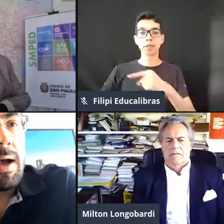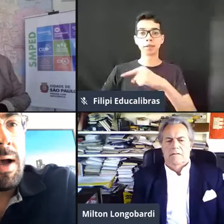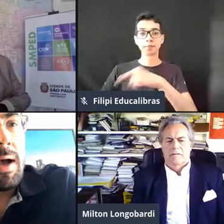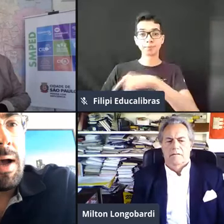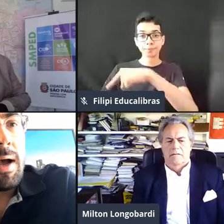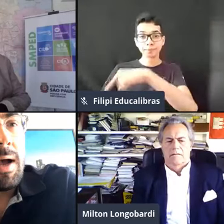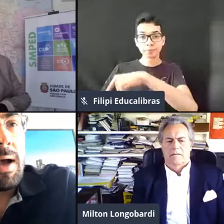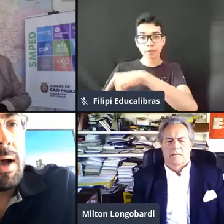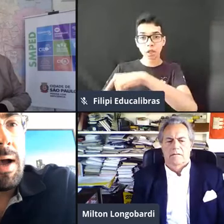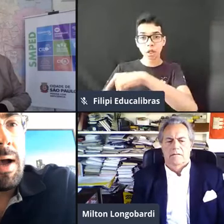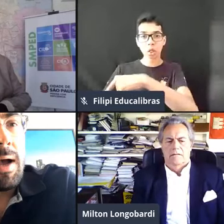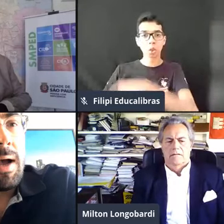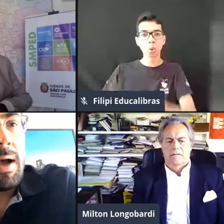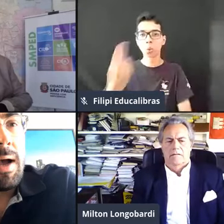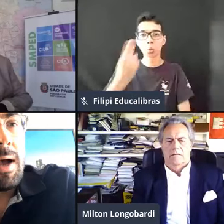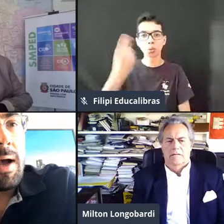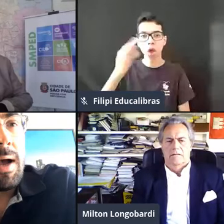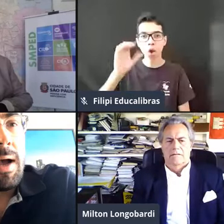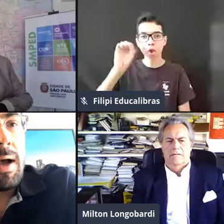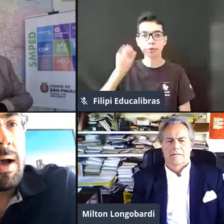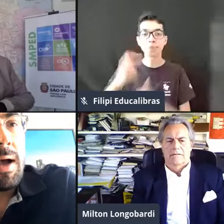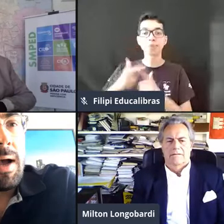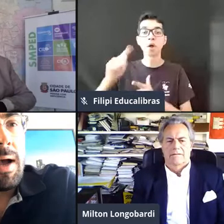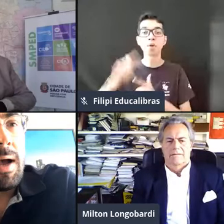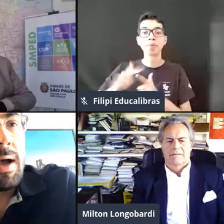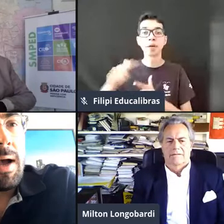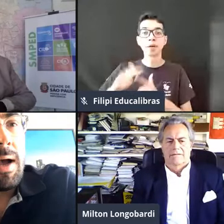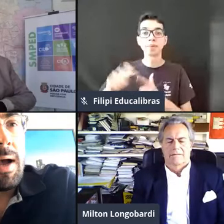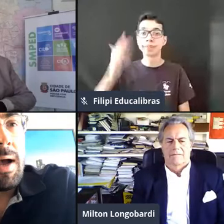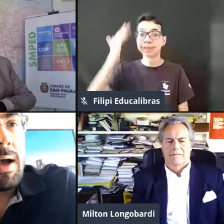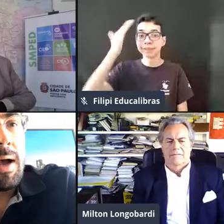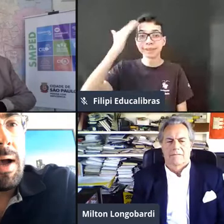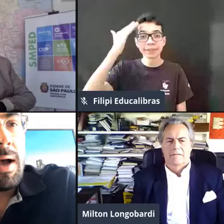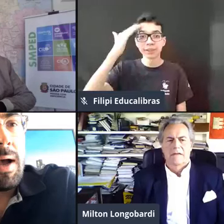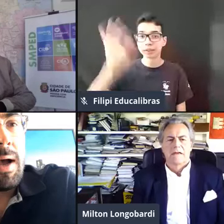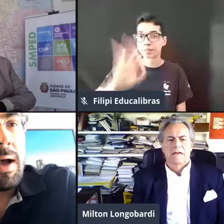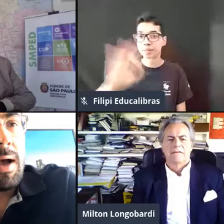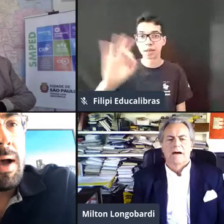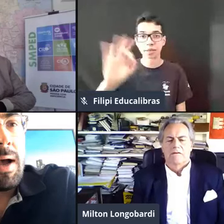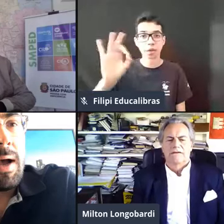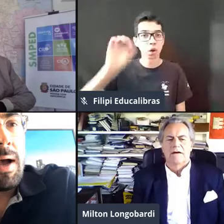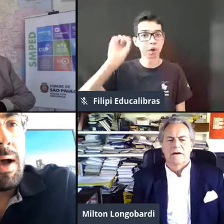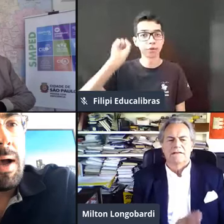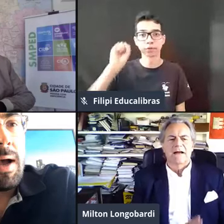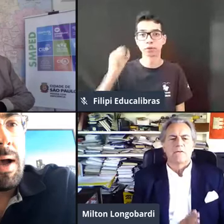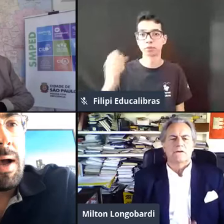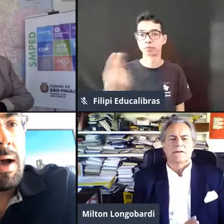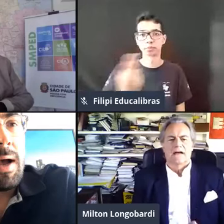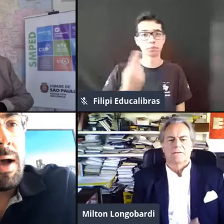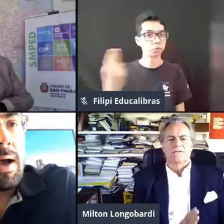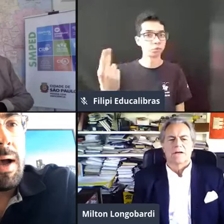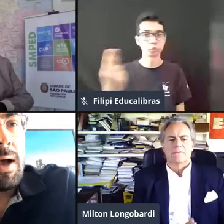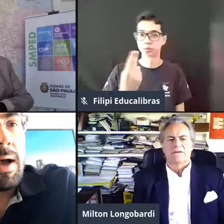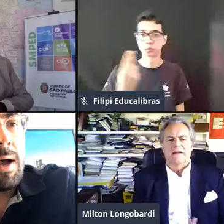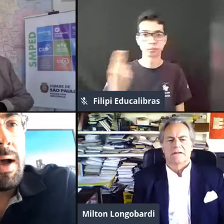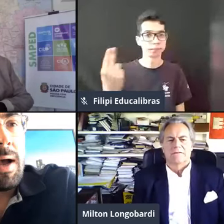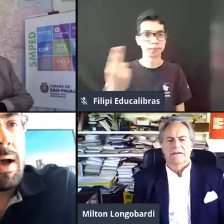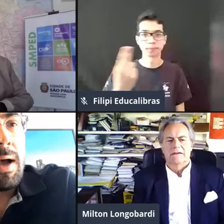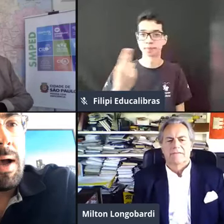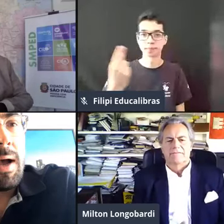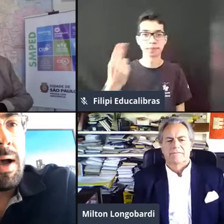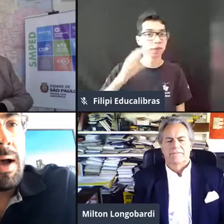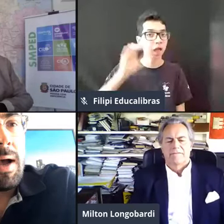Consegue... A gente não está conseguindo entender. Você está entendendo, Milton? Não, está cortado. Está